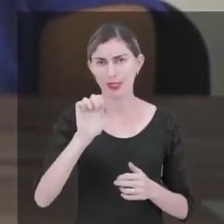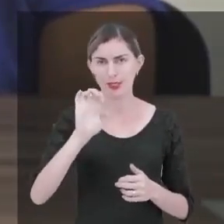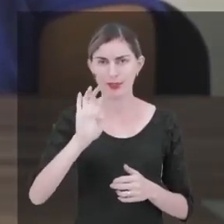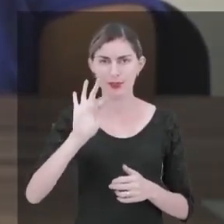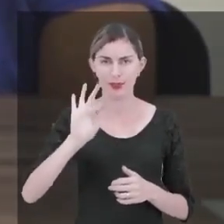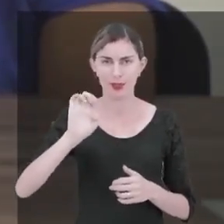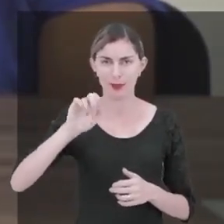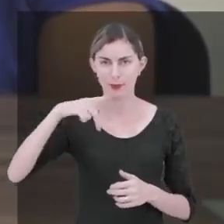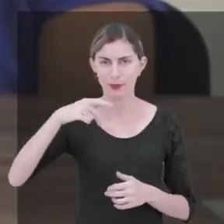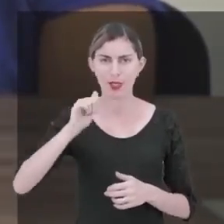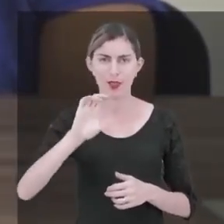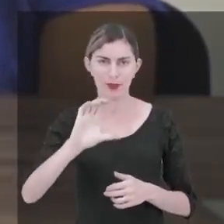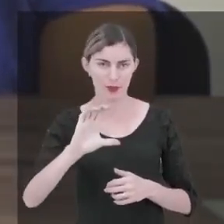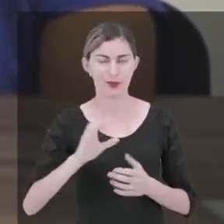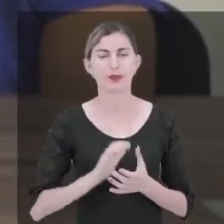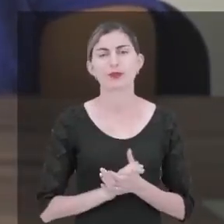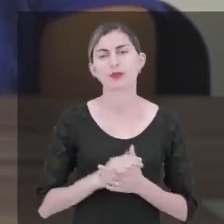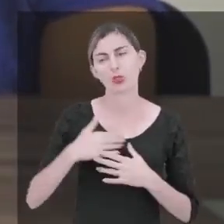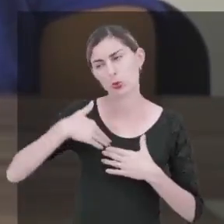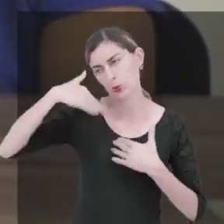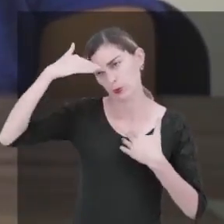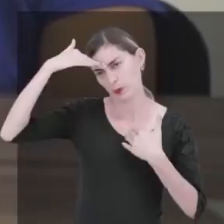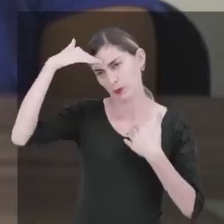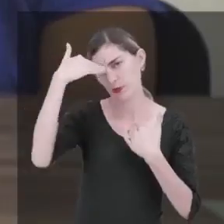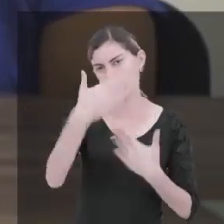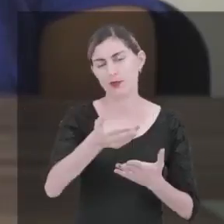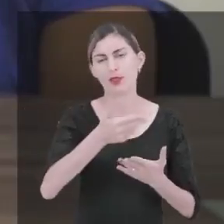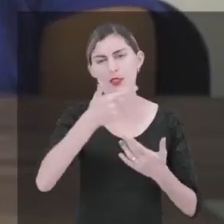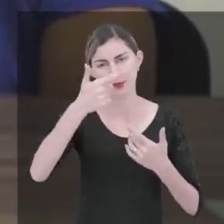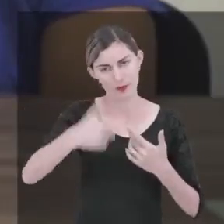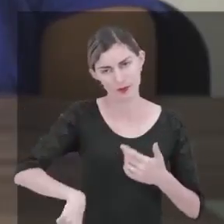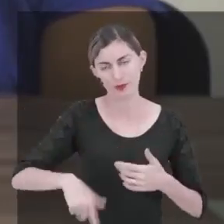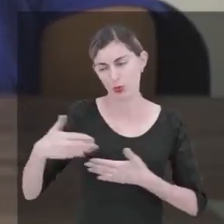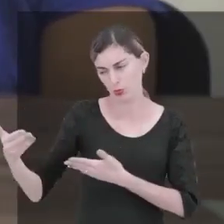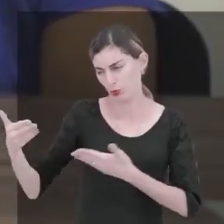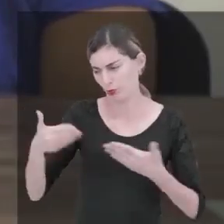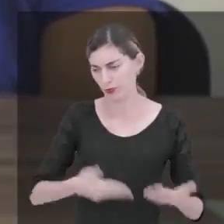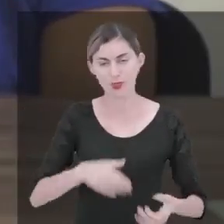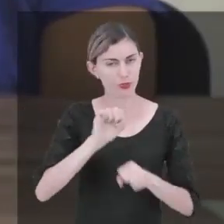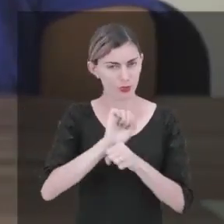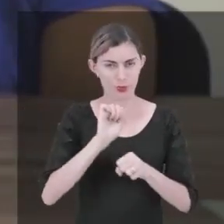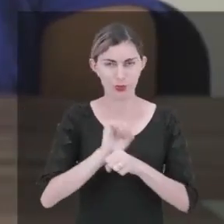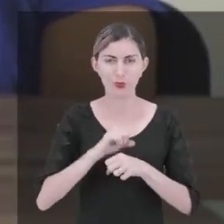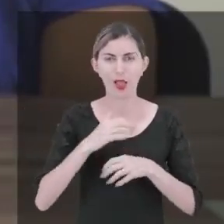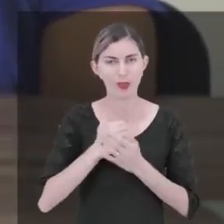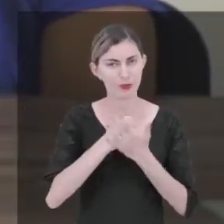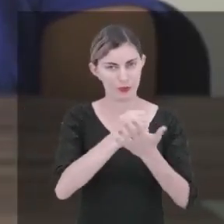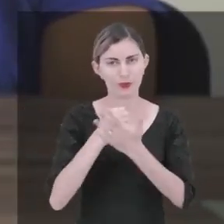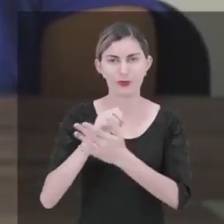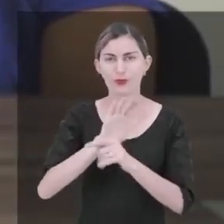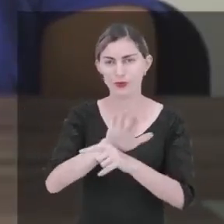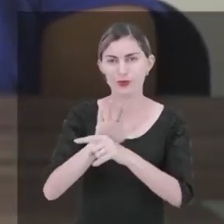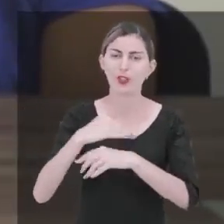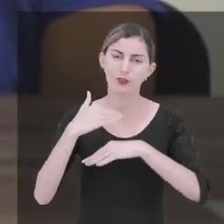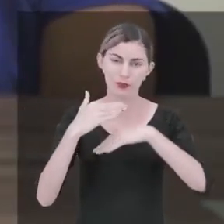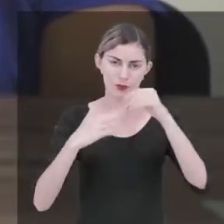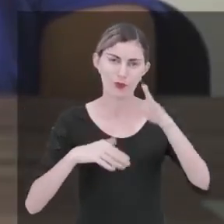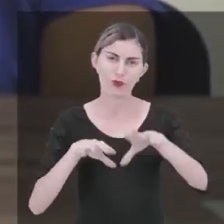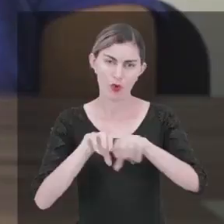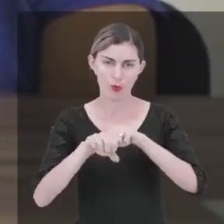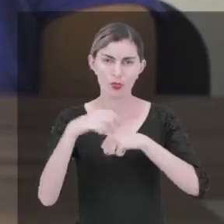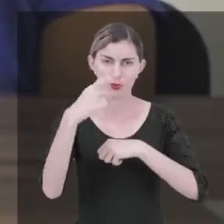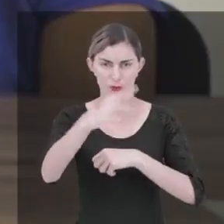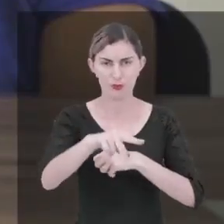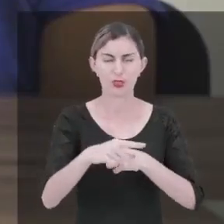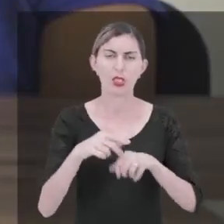Carlos. Muito obrigada. ETEPAC. Obrigada mais uma vez pelo convite e espero ter contribuído nessa formação